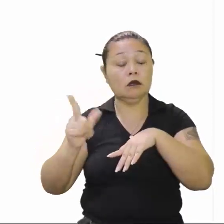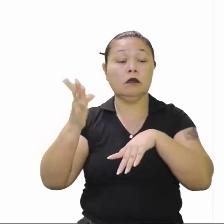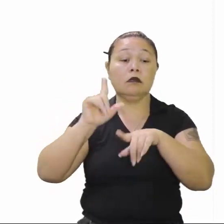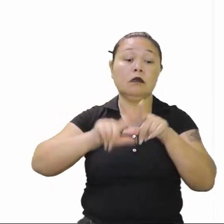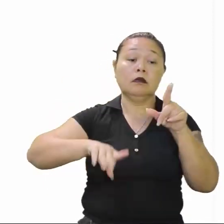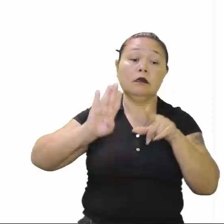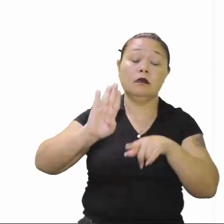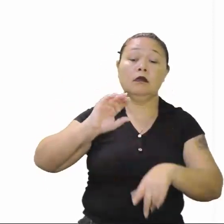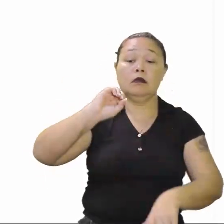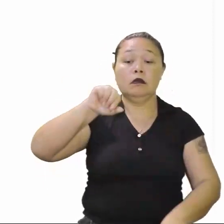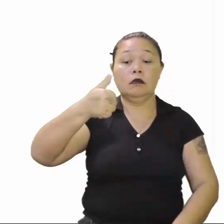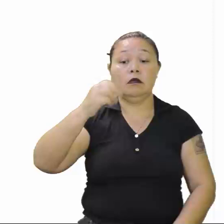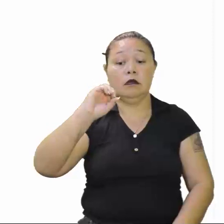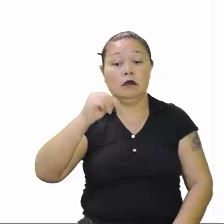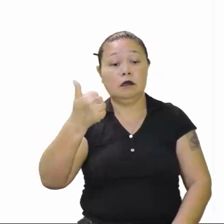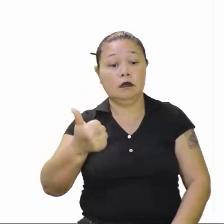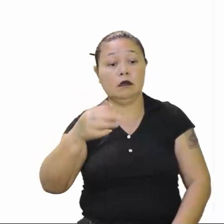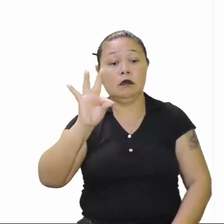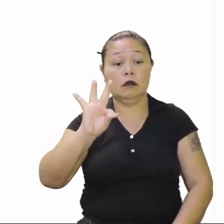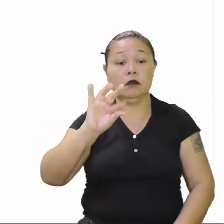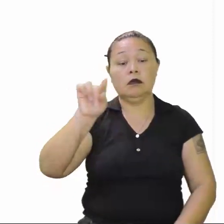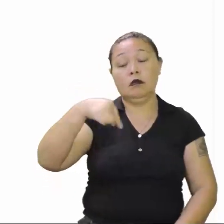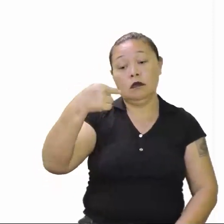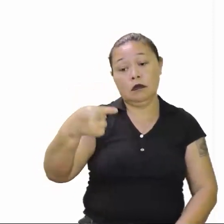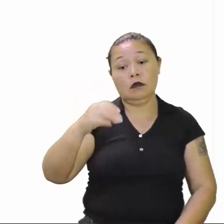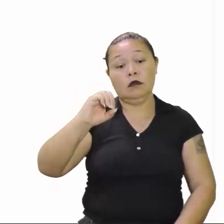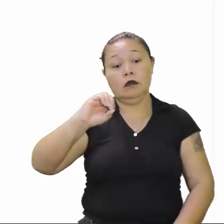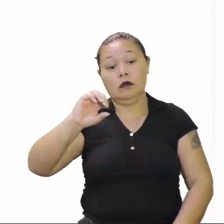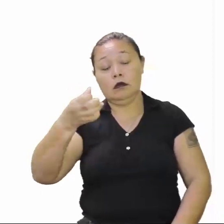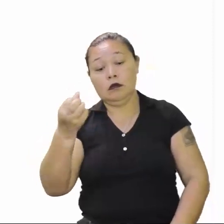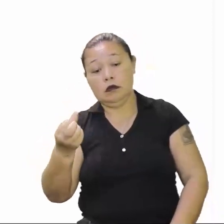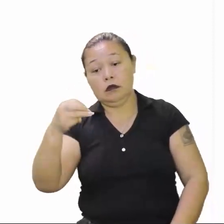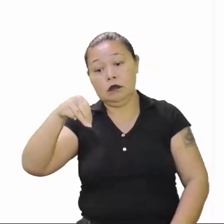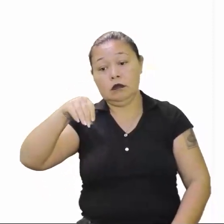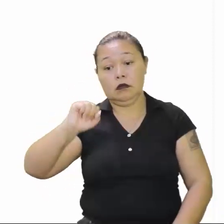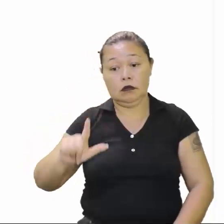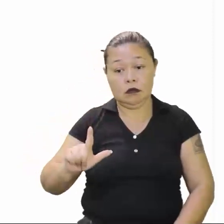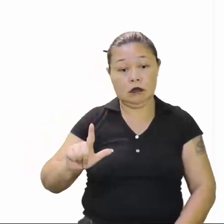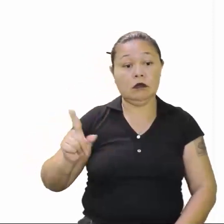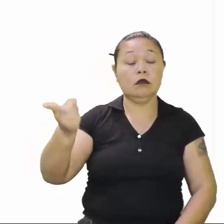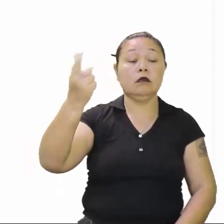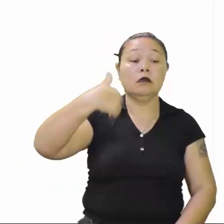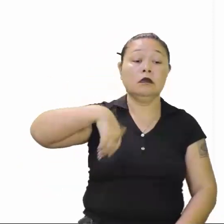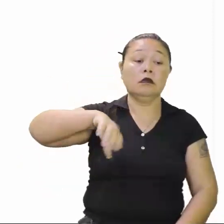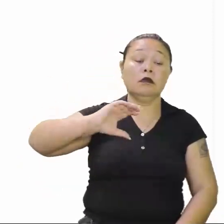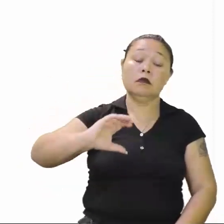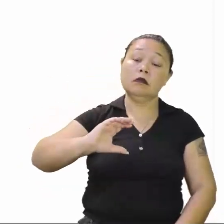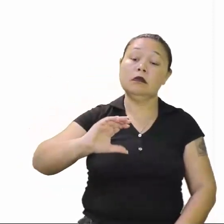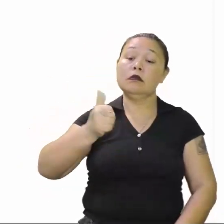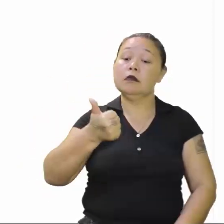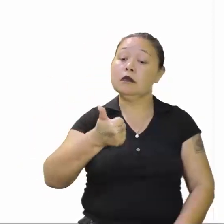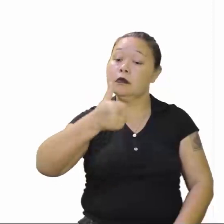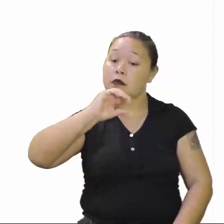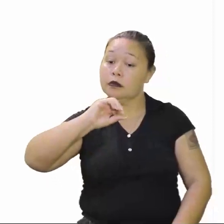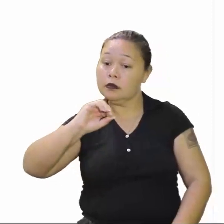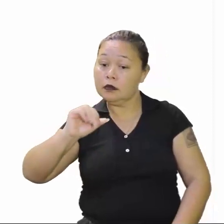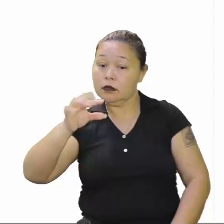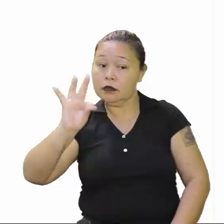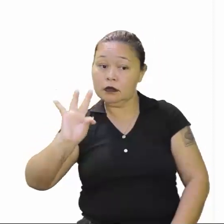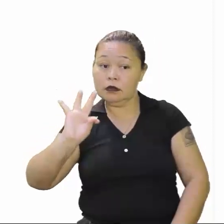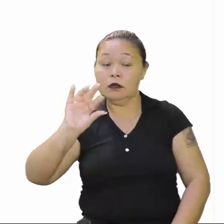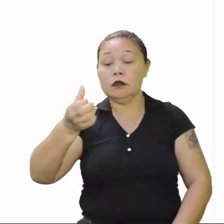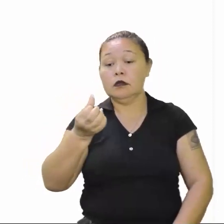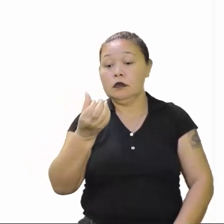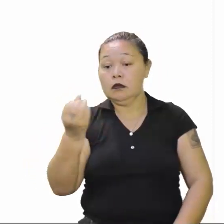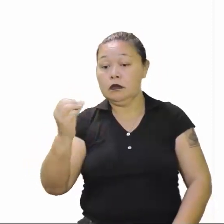letra B, 0,01 tonelada e 0,006 mililitros? Na letra C, 100